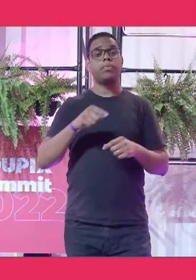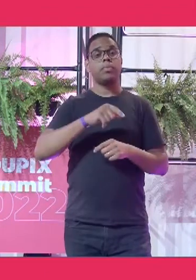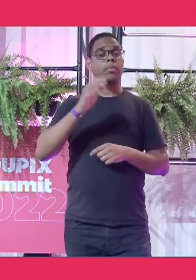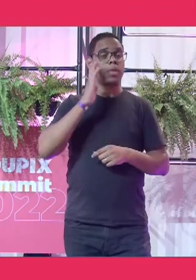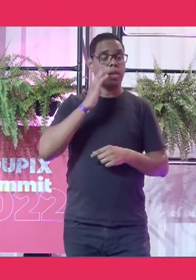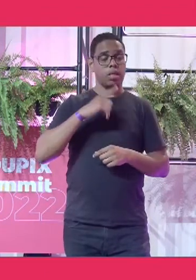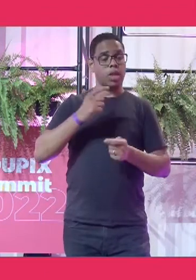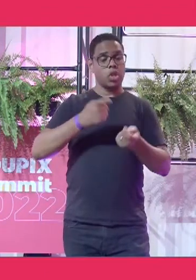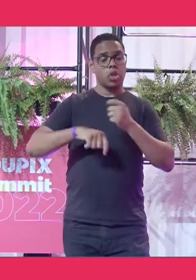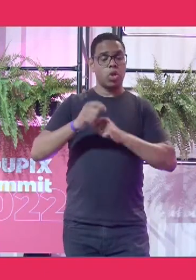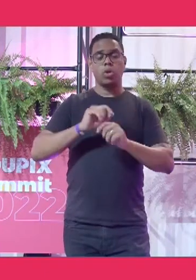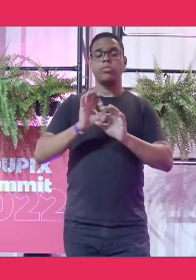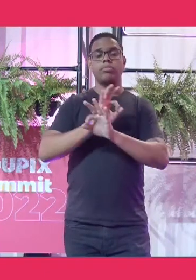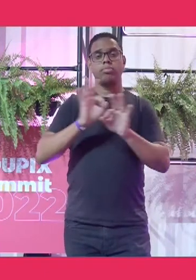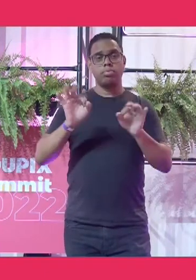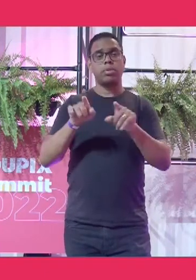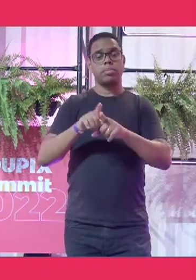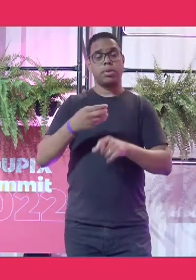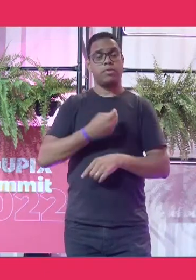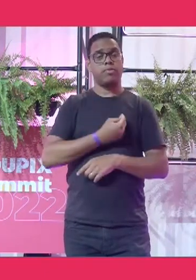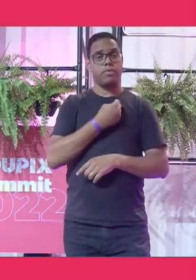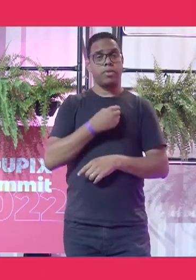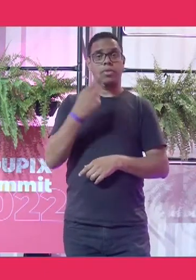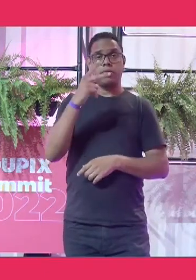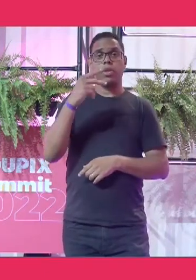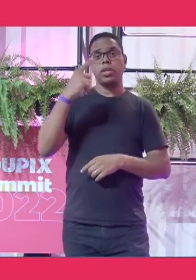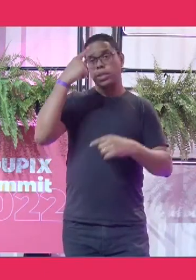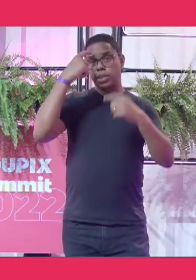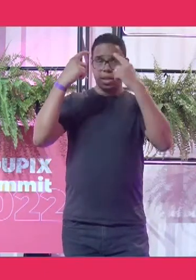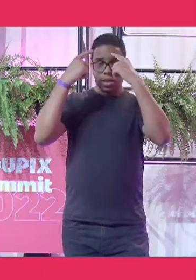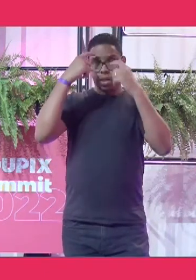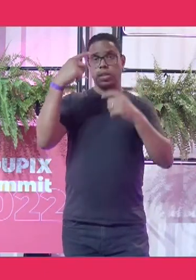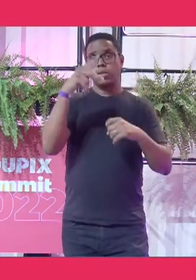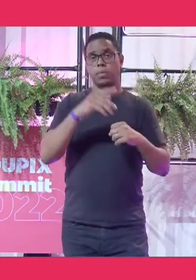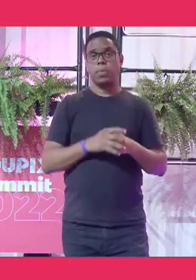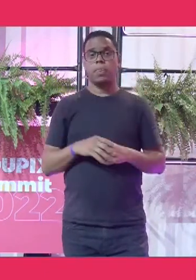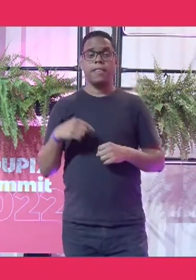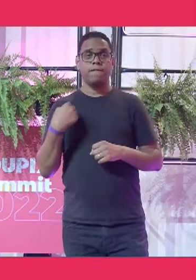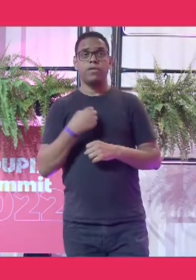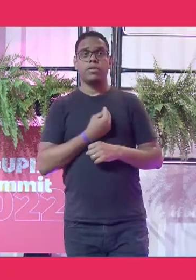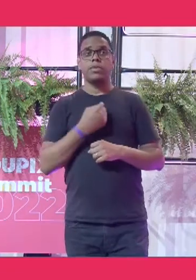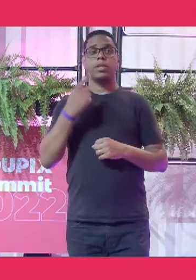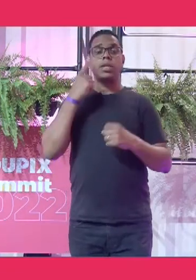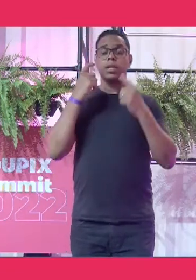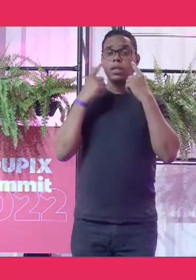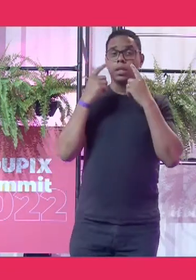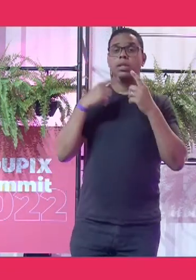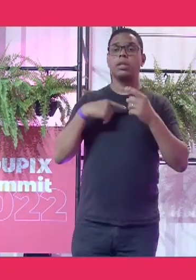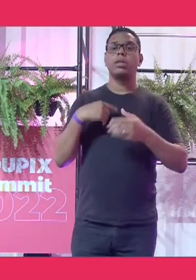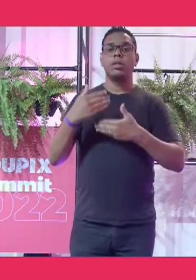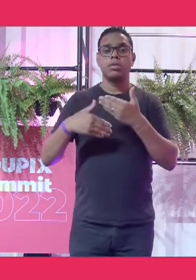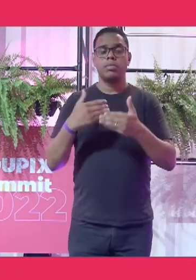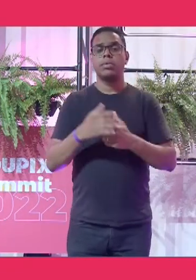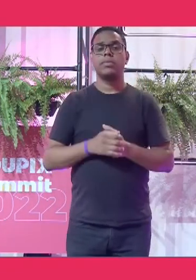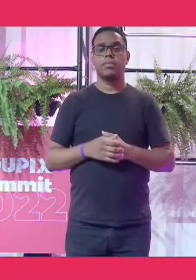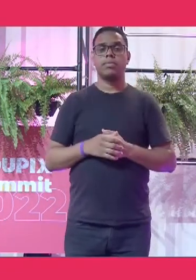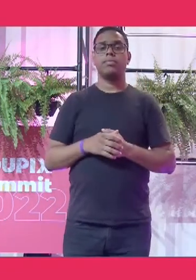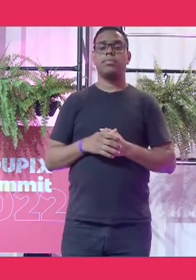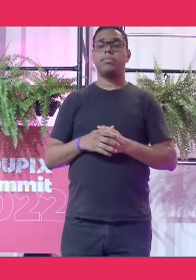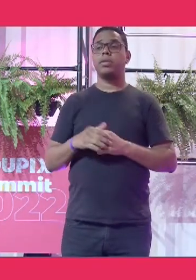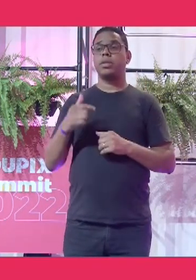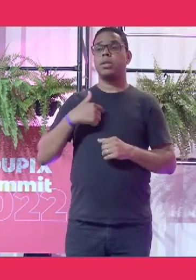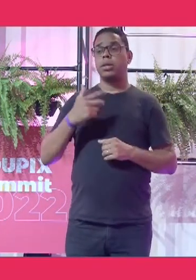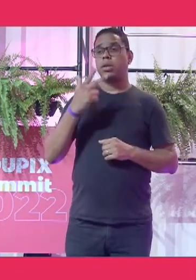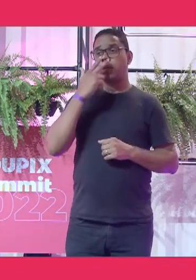um negócio incrível e viver das suas ideias. Quando a gente vive das ideias, a gente nem gera resíduo, sabe? Eu